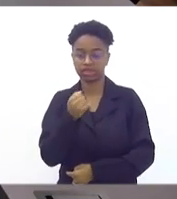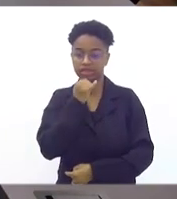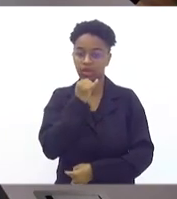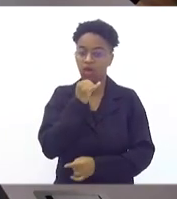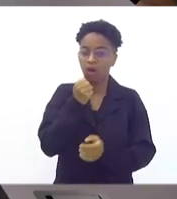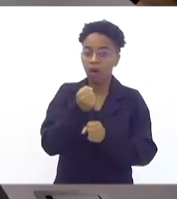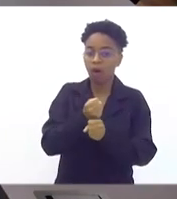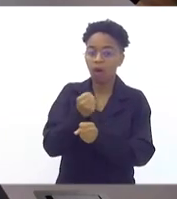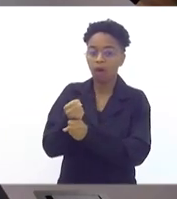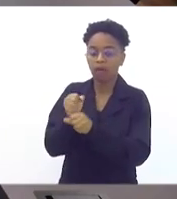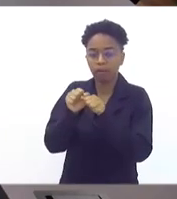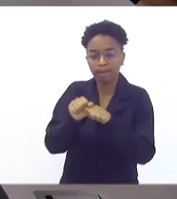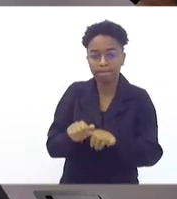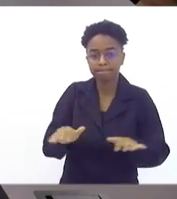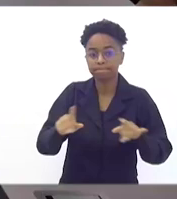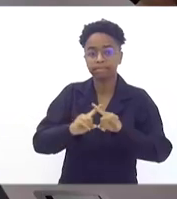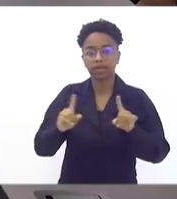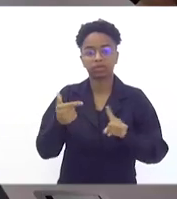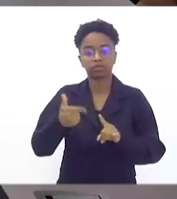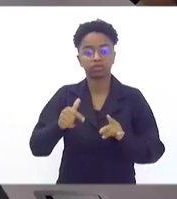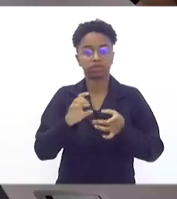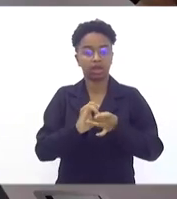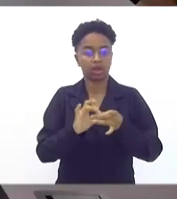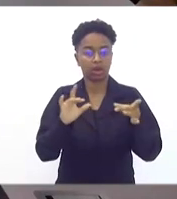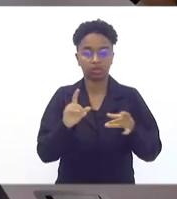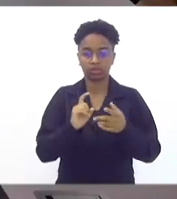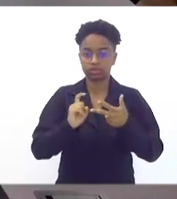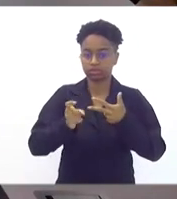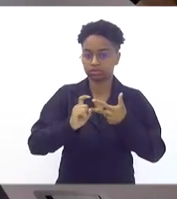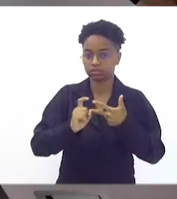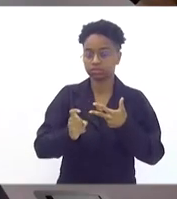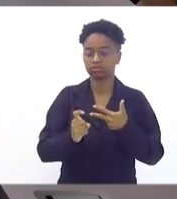expansão sem autorização do executivo